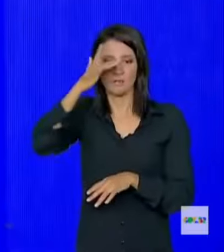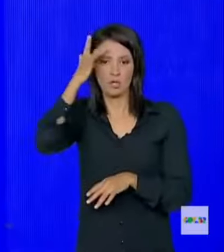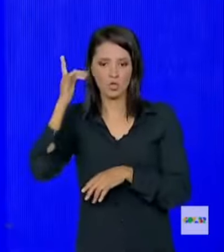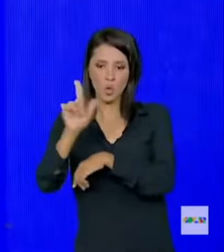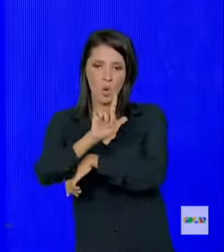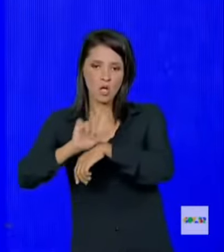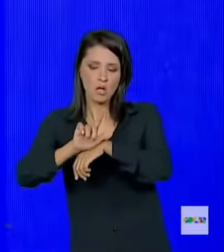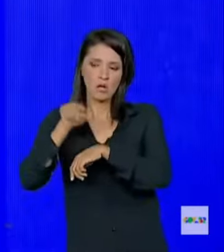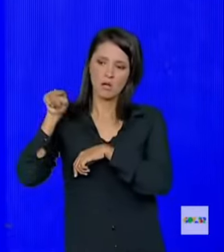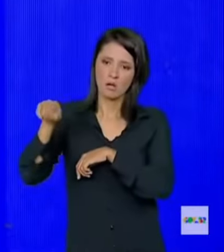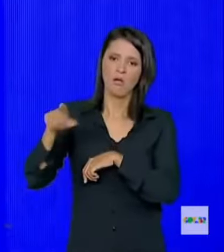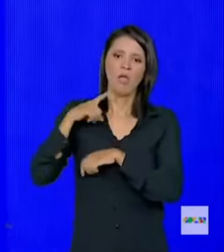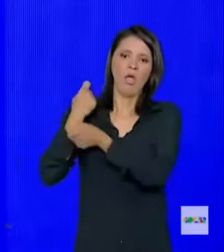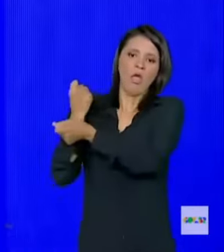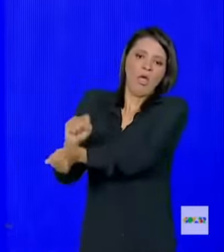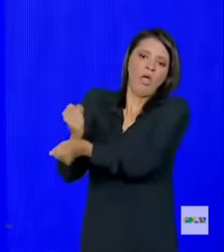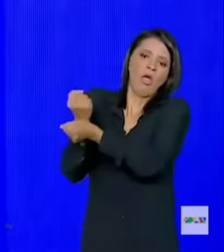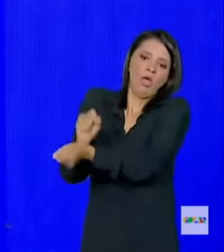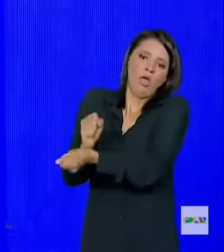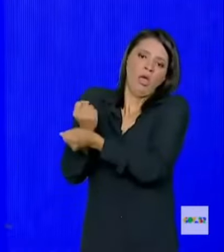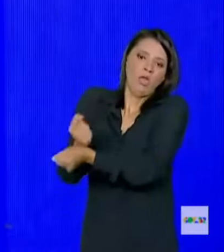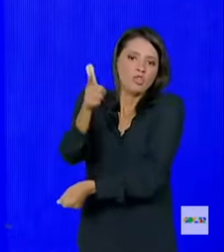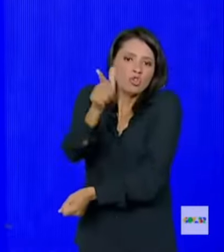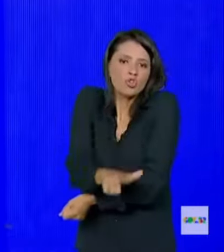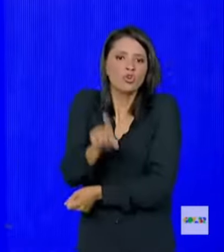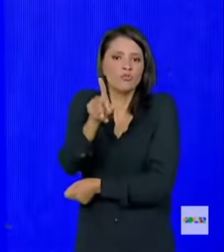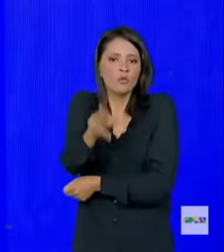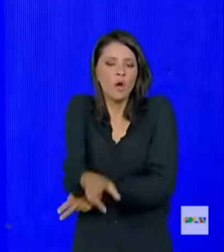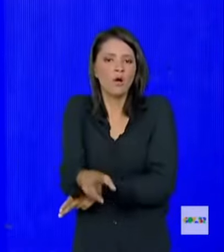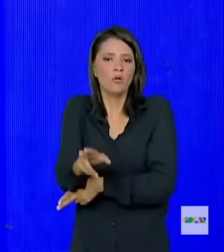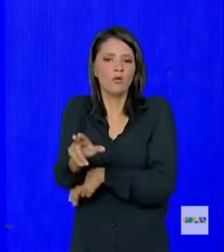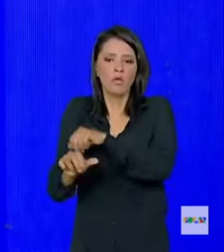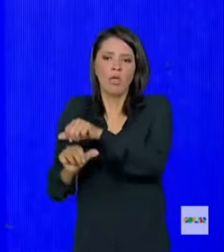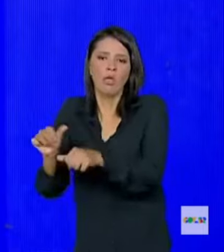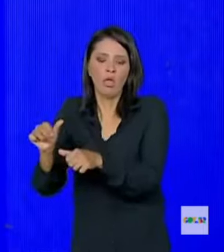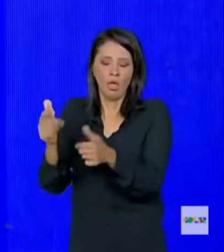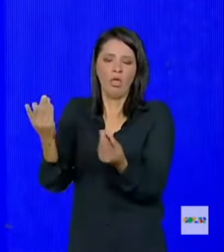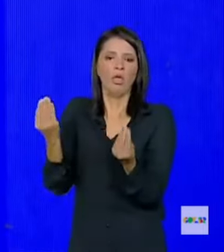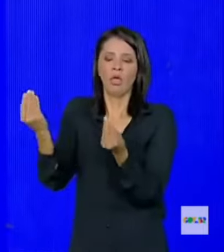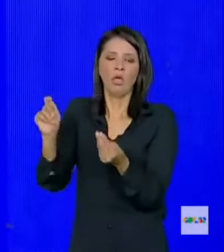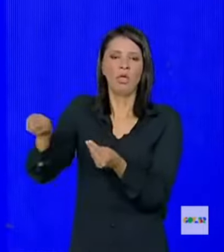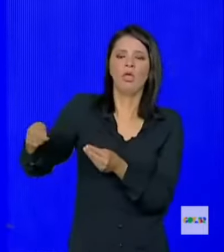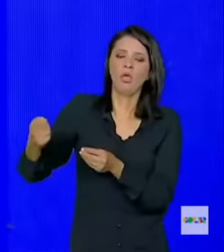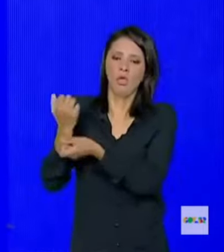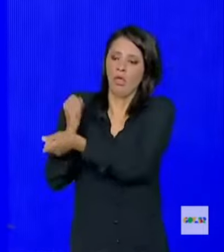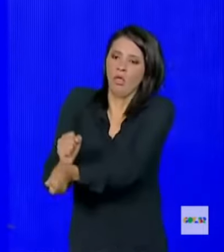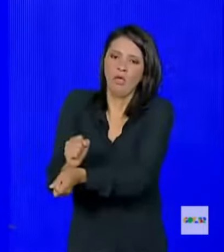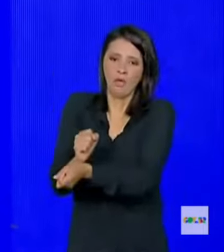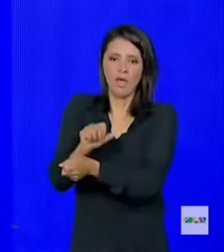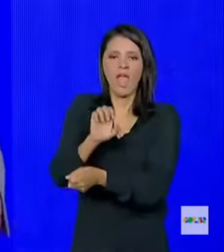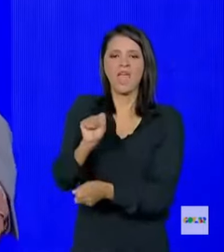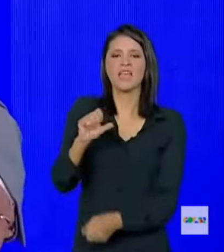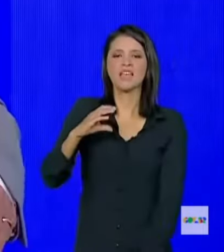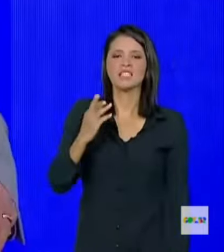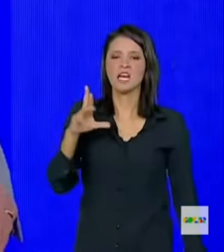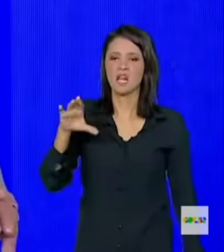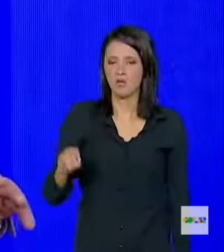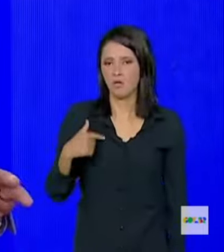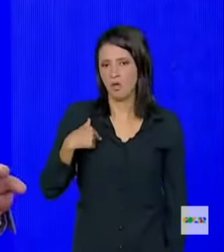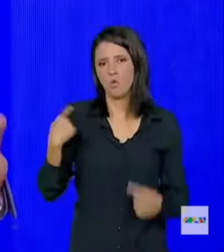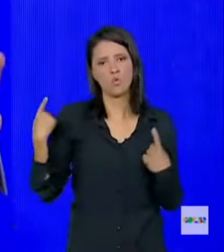fossem transformados em escravos outra vez. O que é ser transformado em escravo? Eu não sou contra o trabalhador